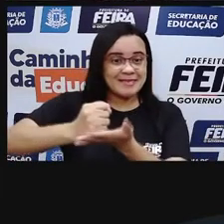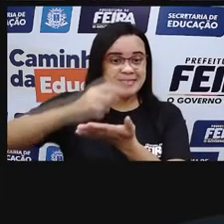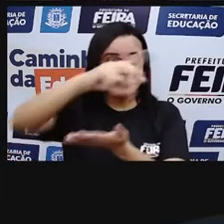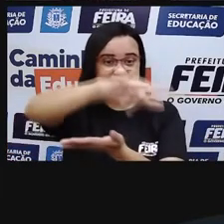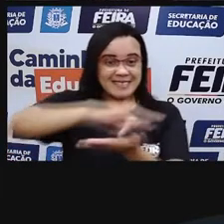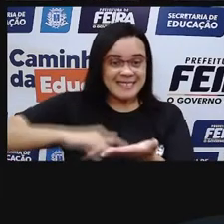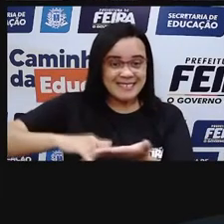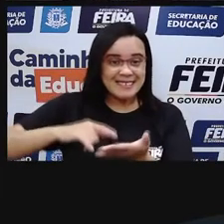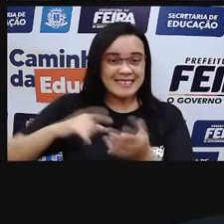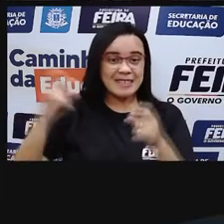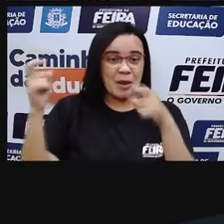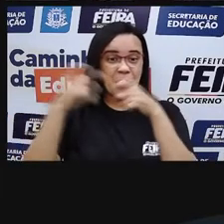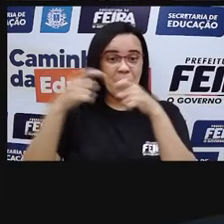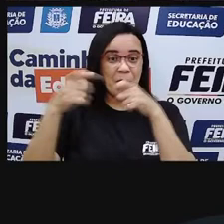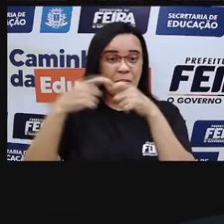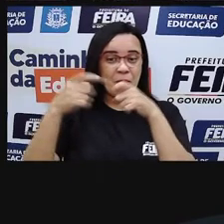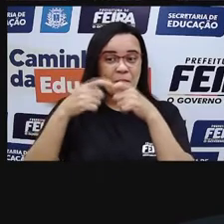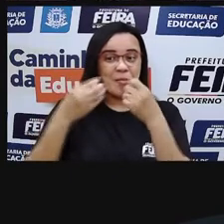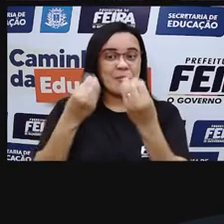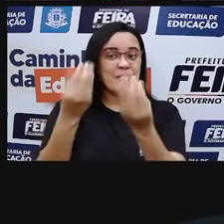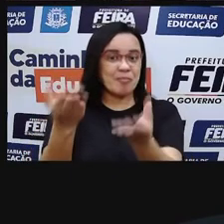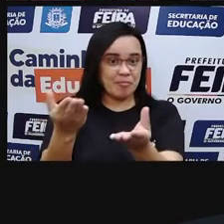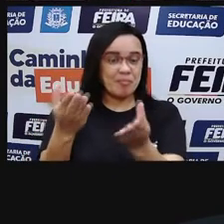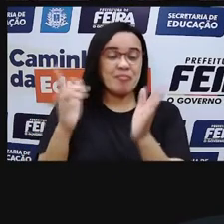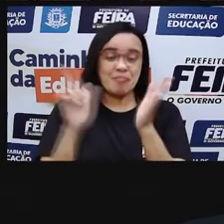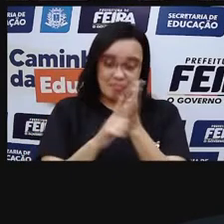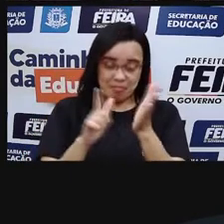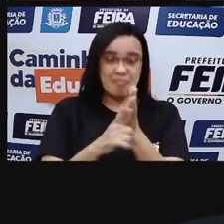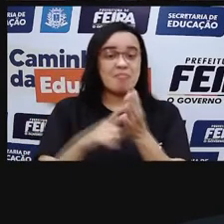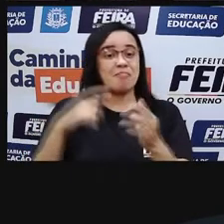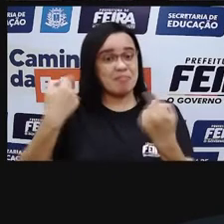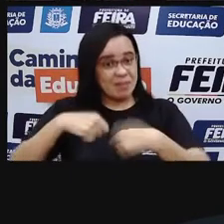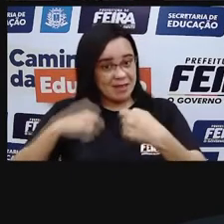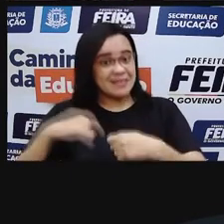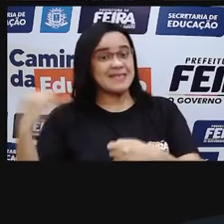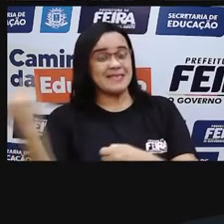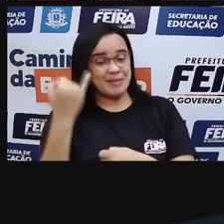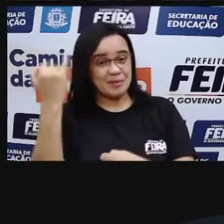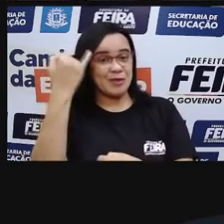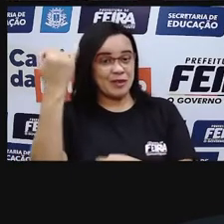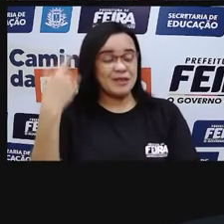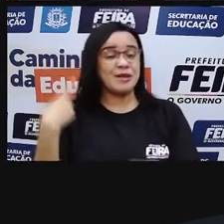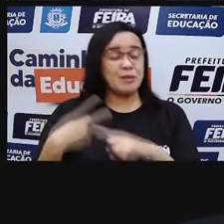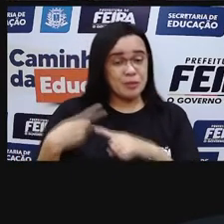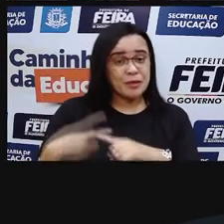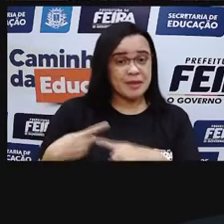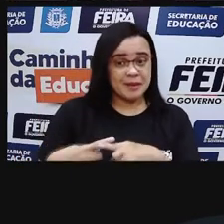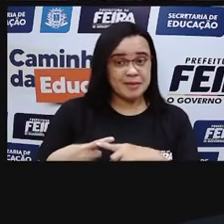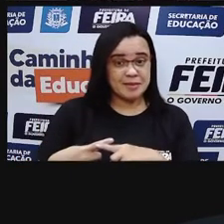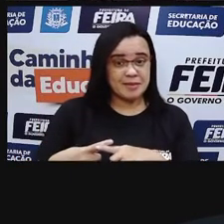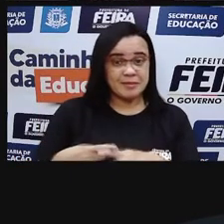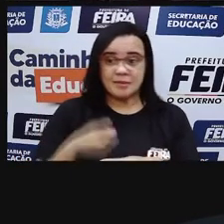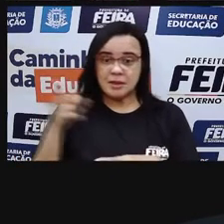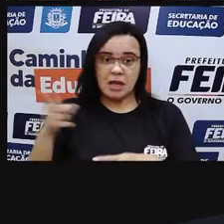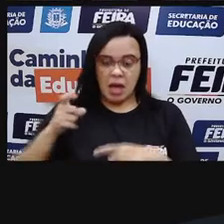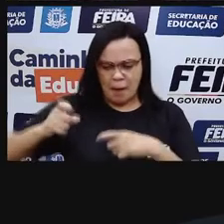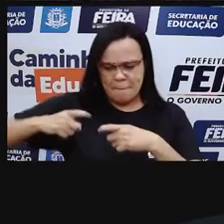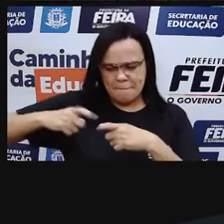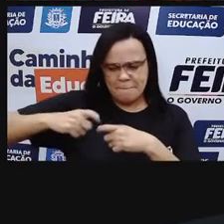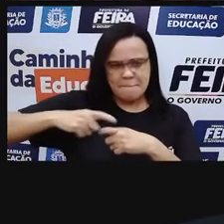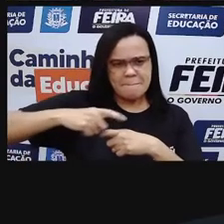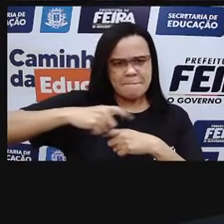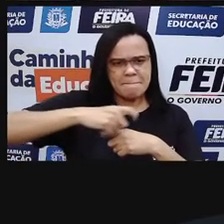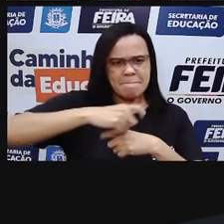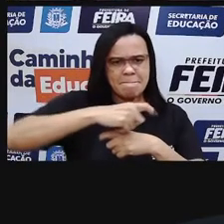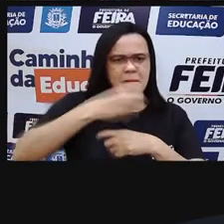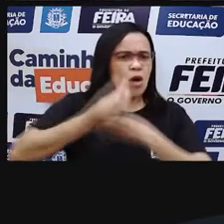uma outra questão que a gente vai entender, que é a resistência a drogas antimicrobianas. O que que acontece? Nós